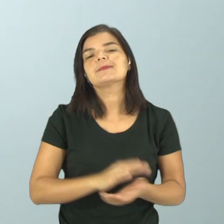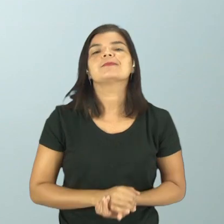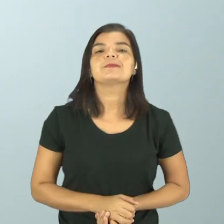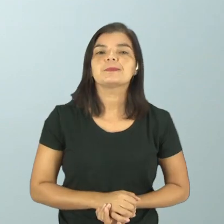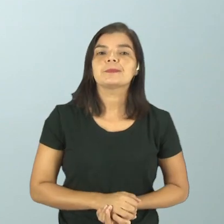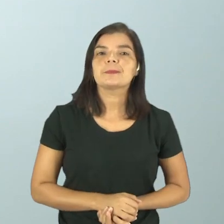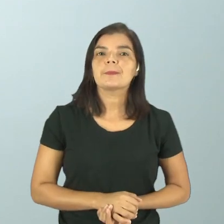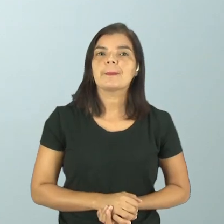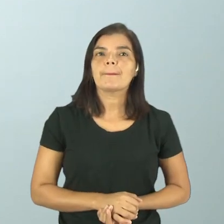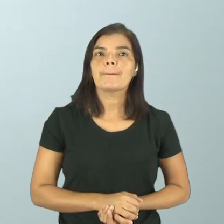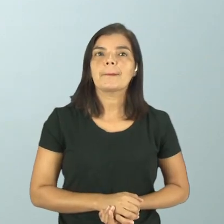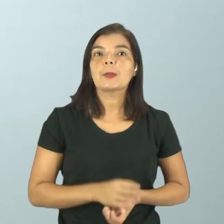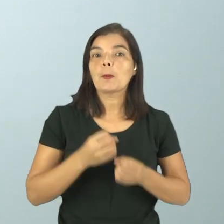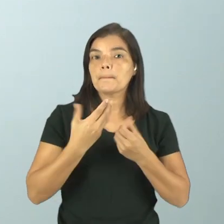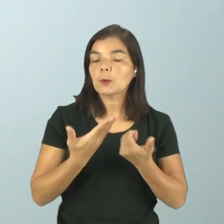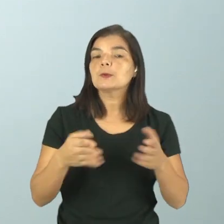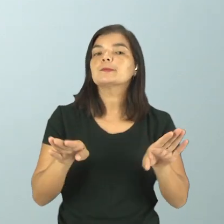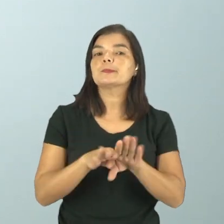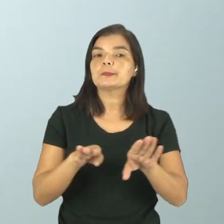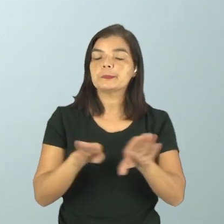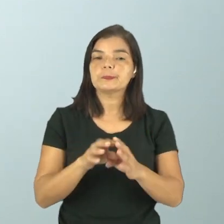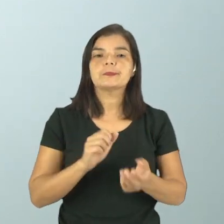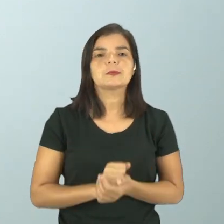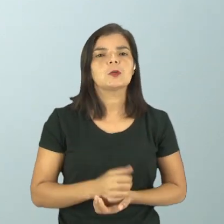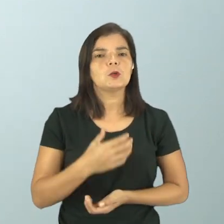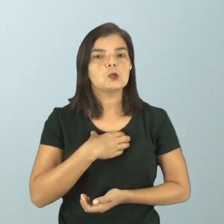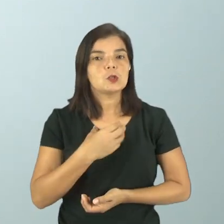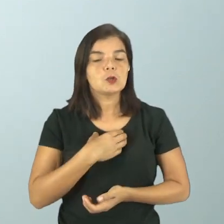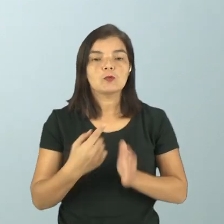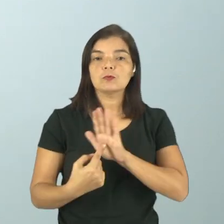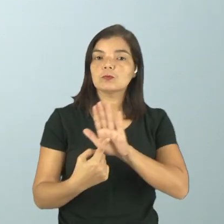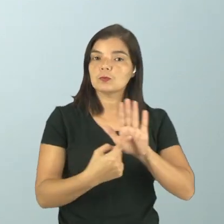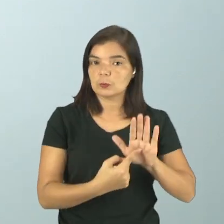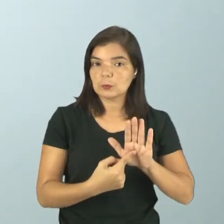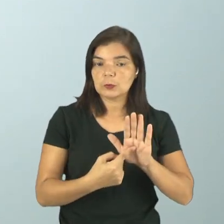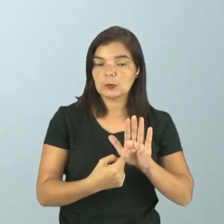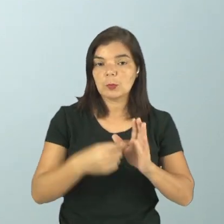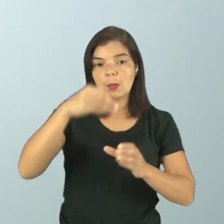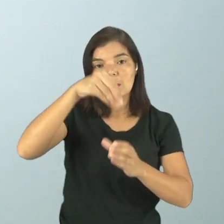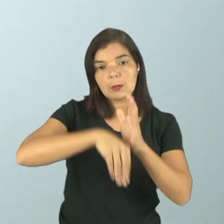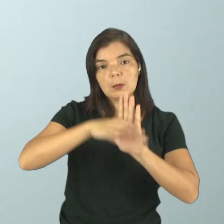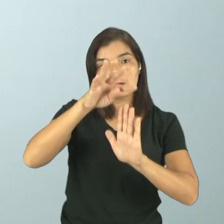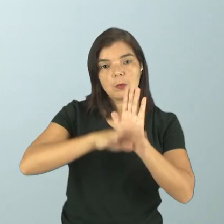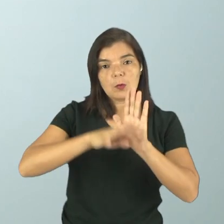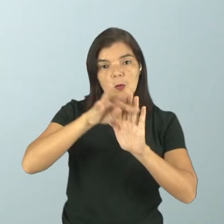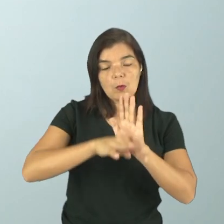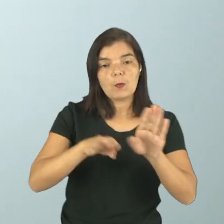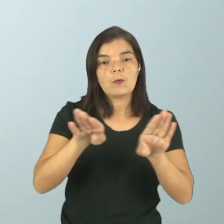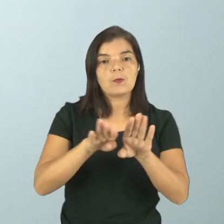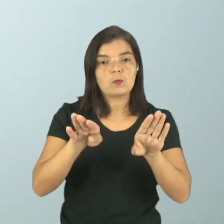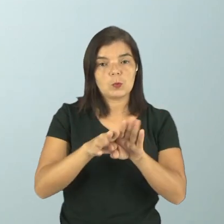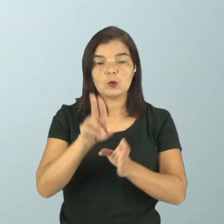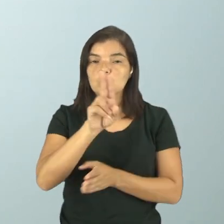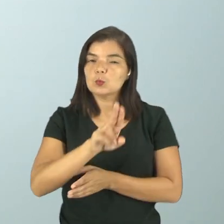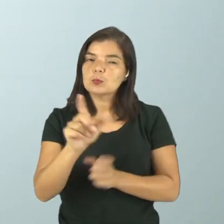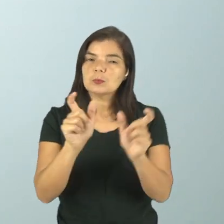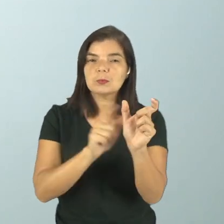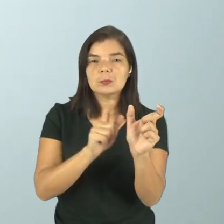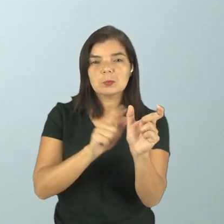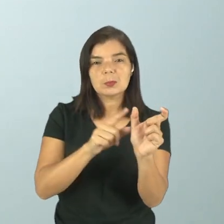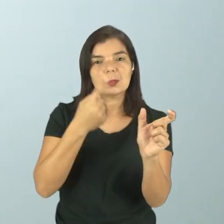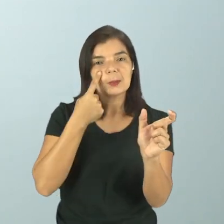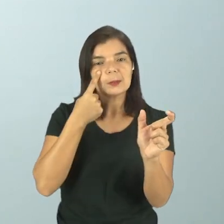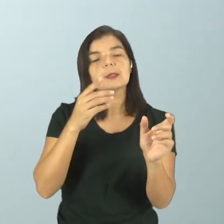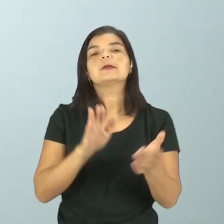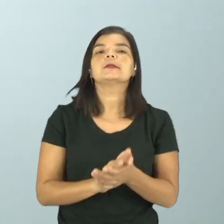é? Bom, existem maneiras de a gente mostrar causa e consequência dentro de um texto, através do uso de palavras, tá